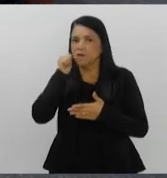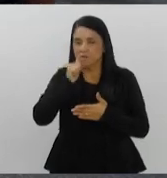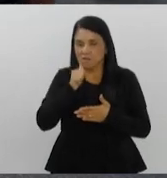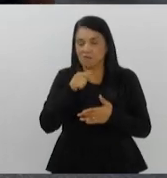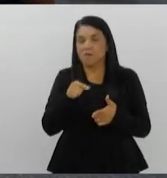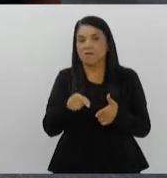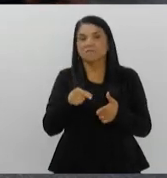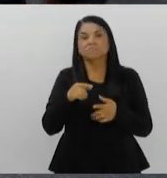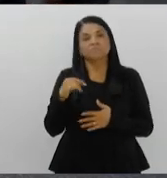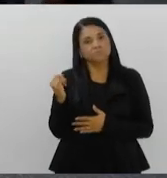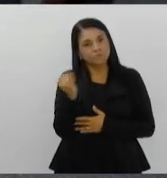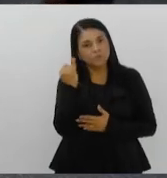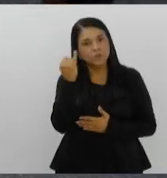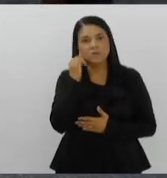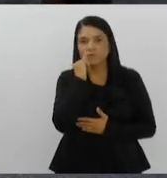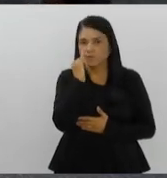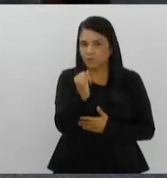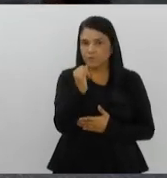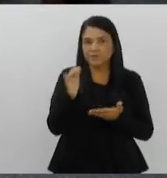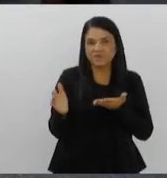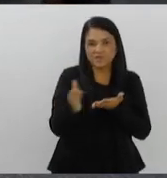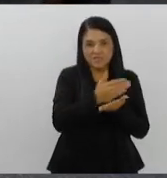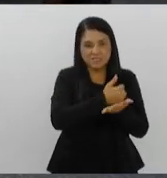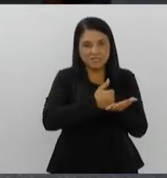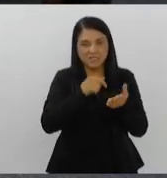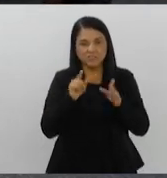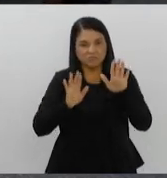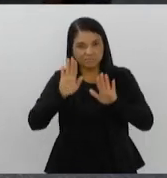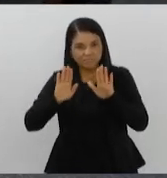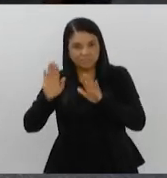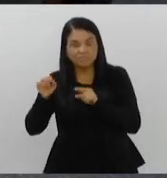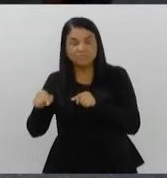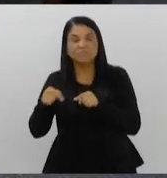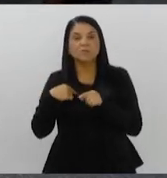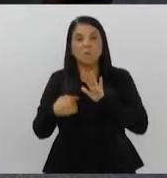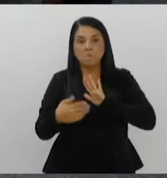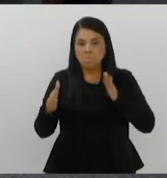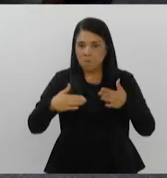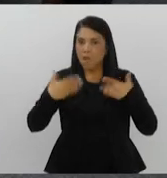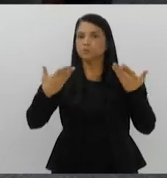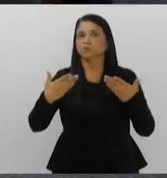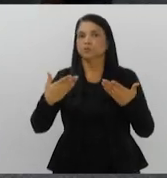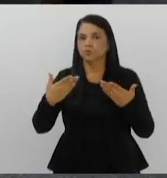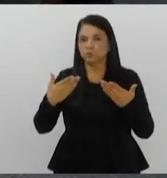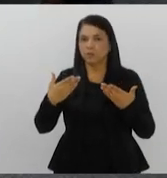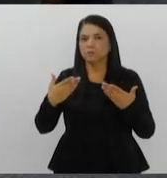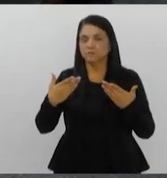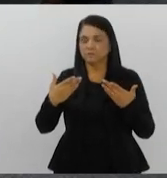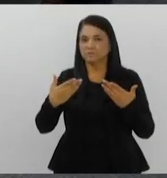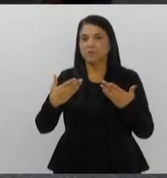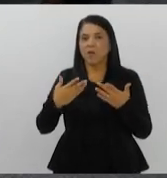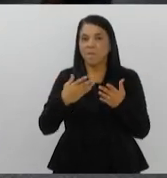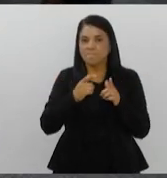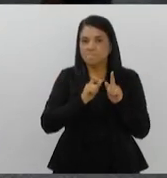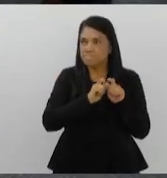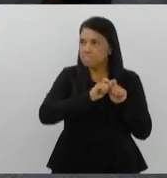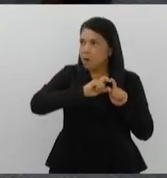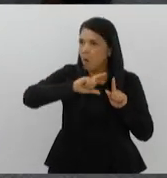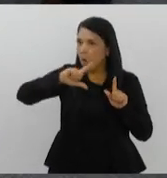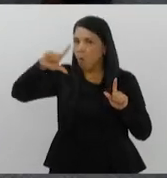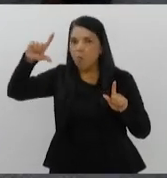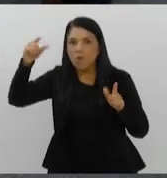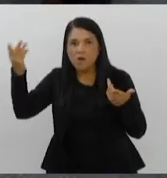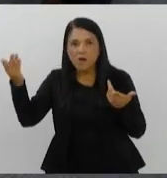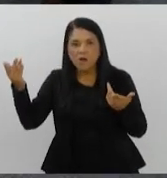senhora presidenta, que as estatísticas de violência contra a mulher nos assustam, porque elas cada vez aumentam mais. E aí